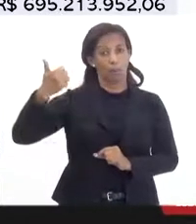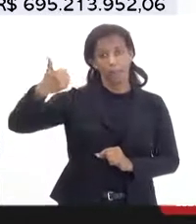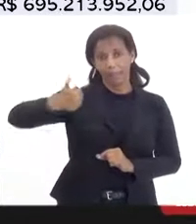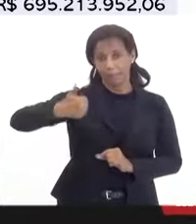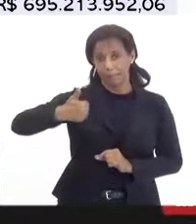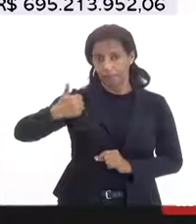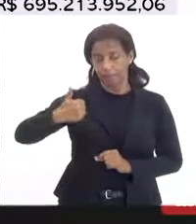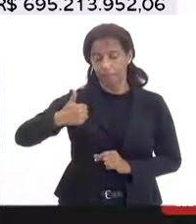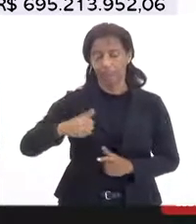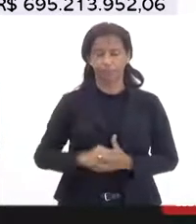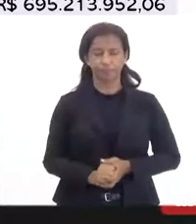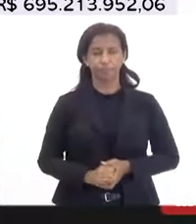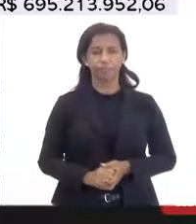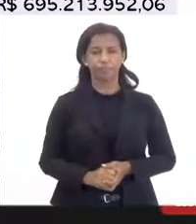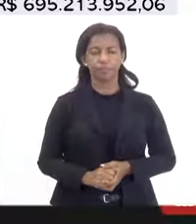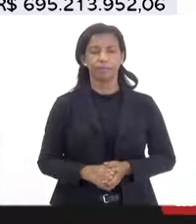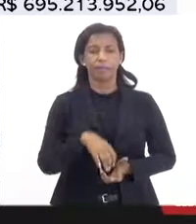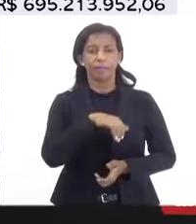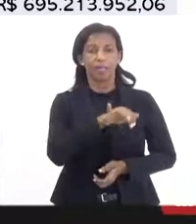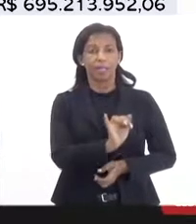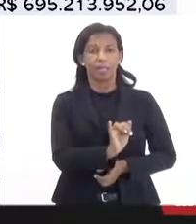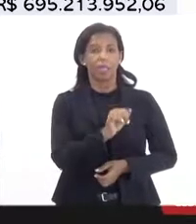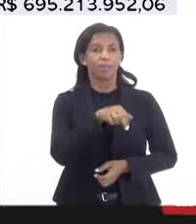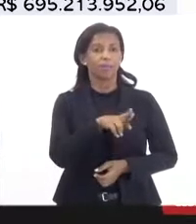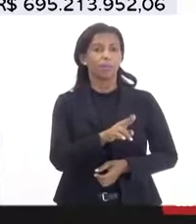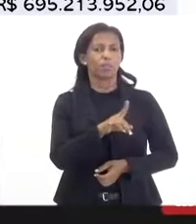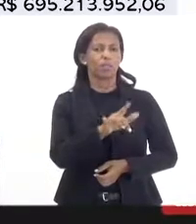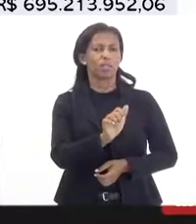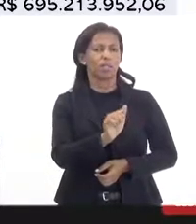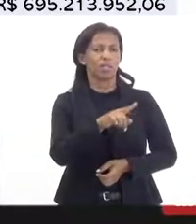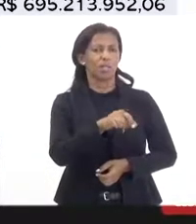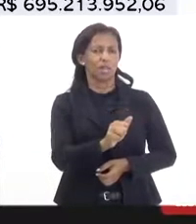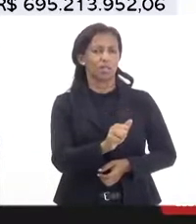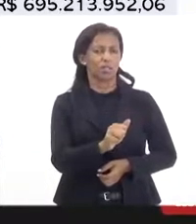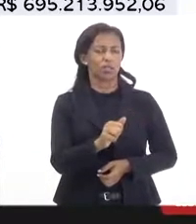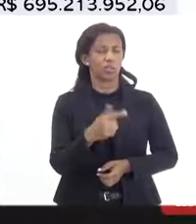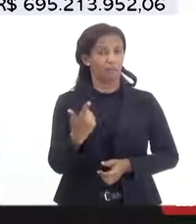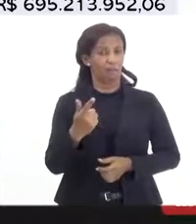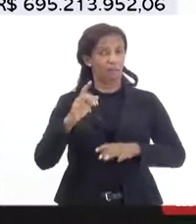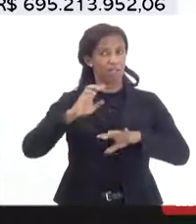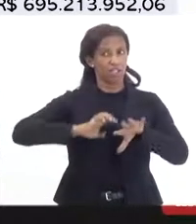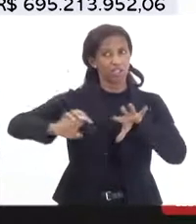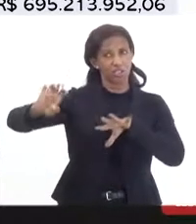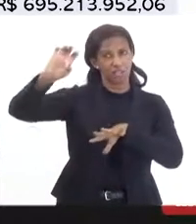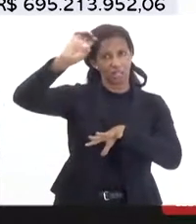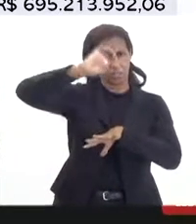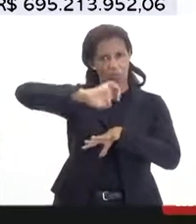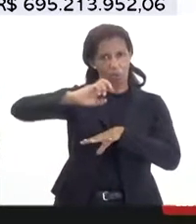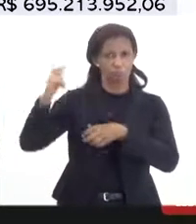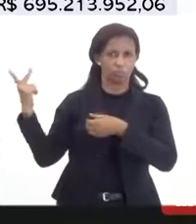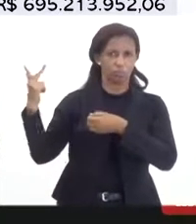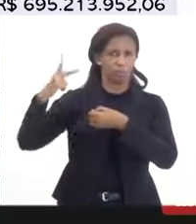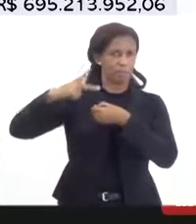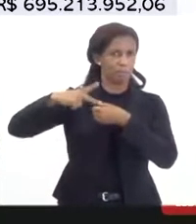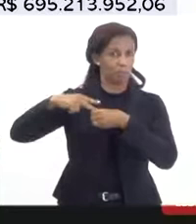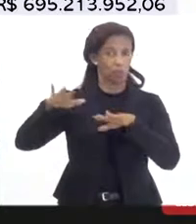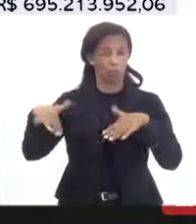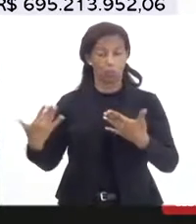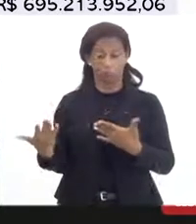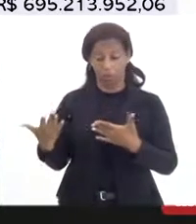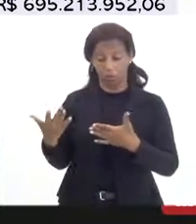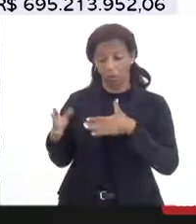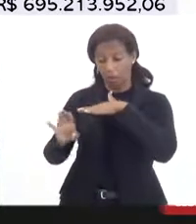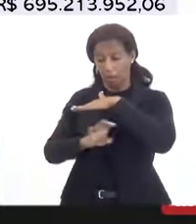é a imunidade que existe na operação interestadual de petróleo, quando